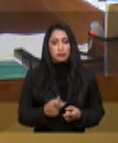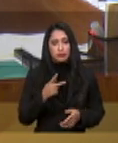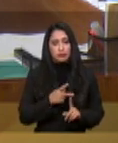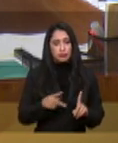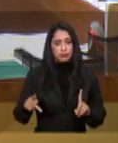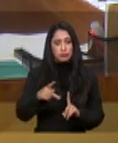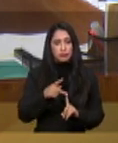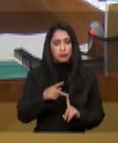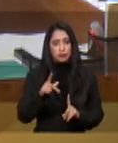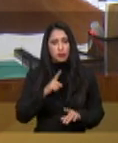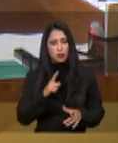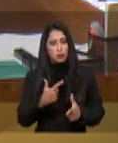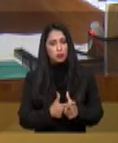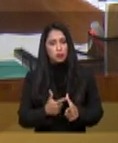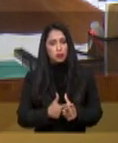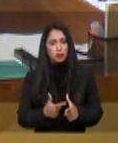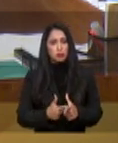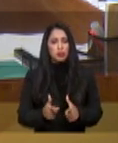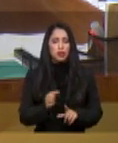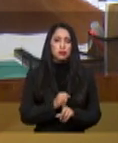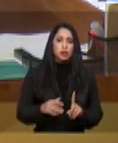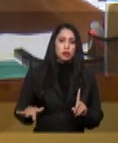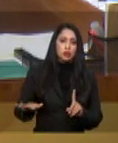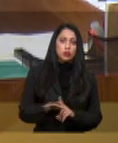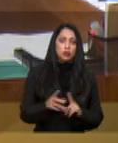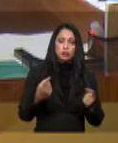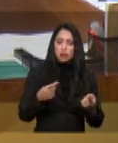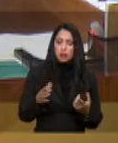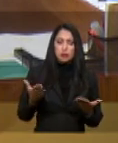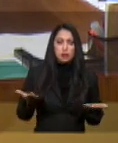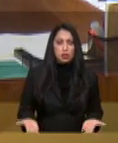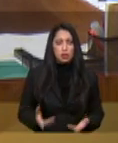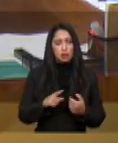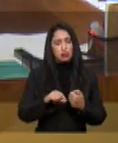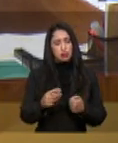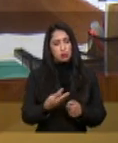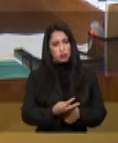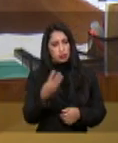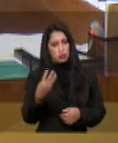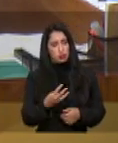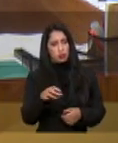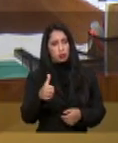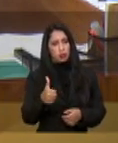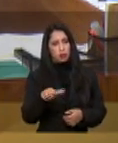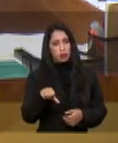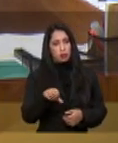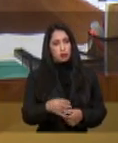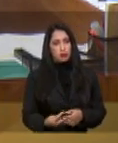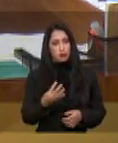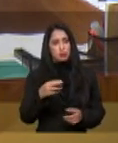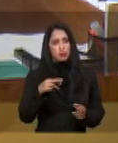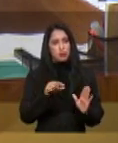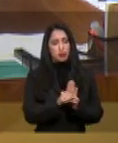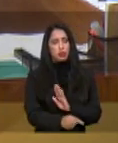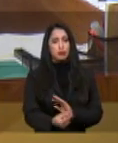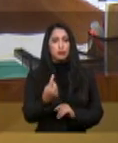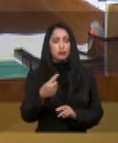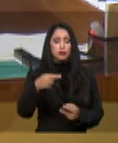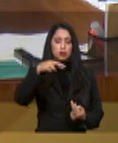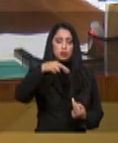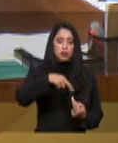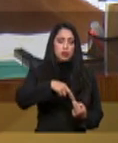representaria risco à manutenção do Estado Social, implicando infringência aos artigos 3º, 194, parágrafo único, inciso e